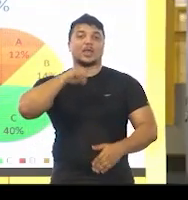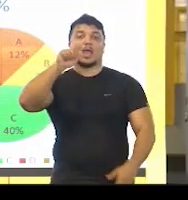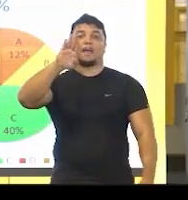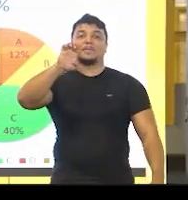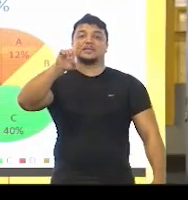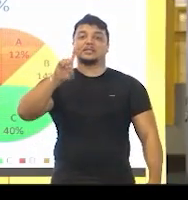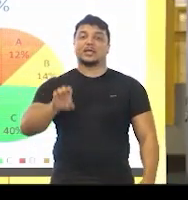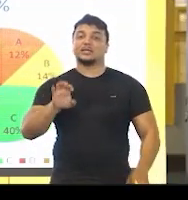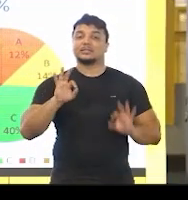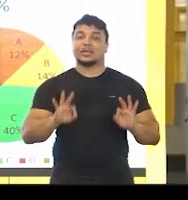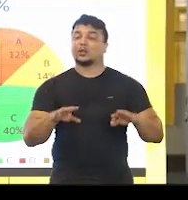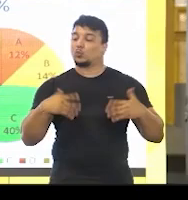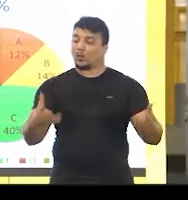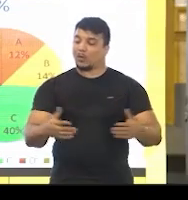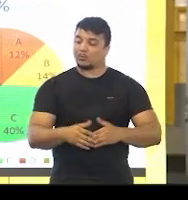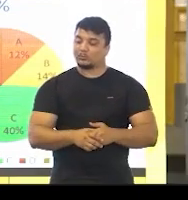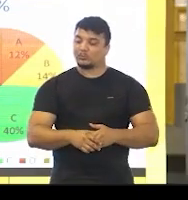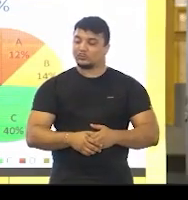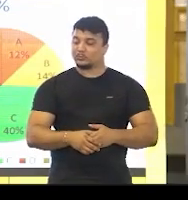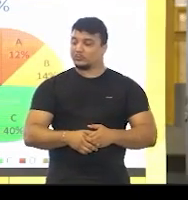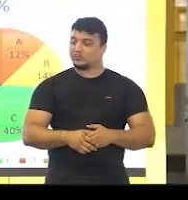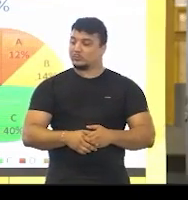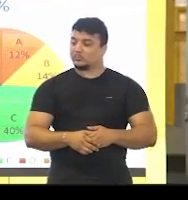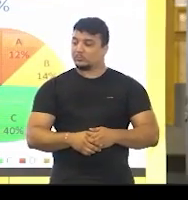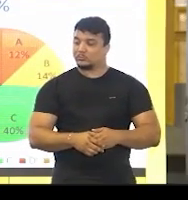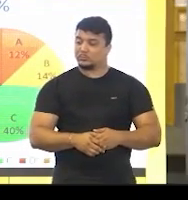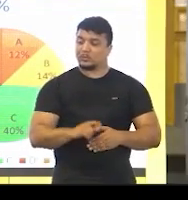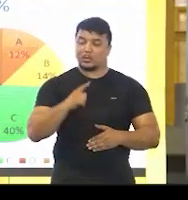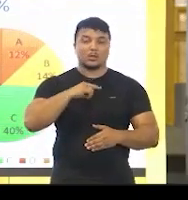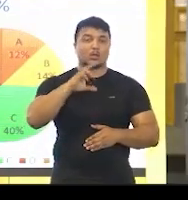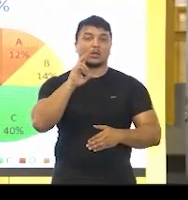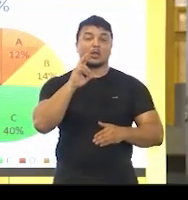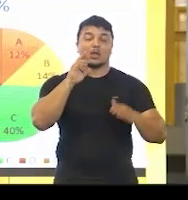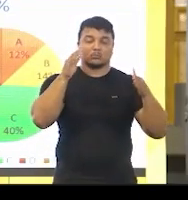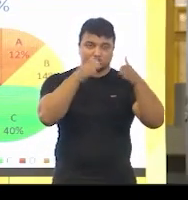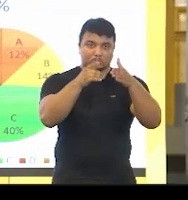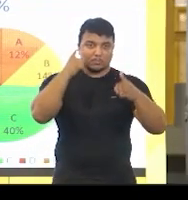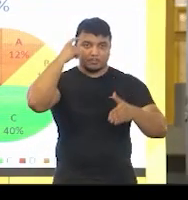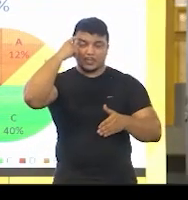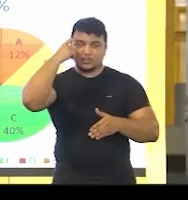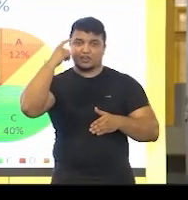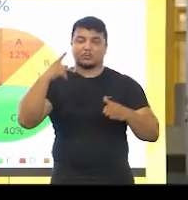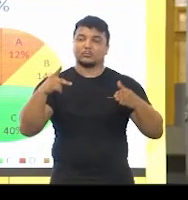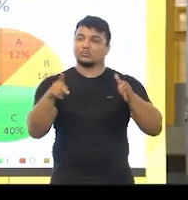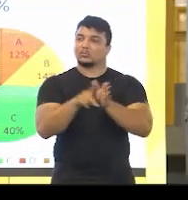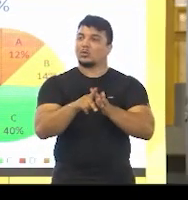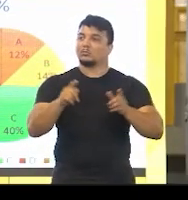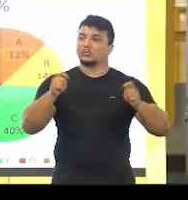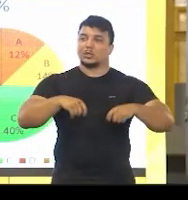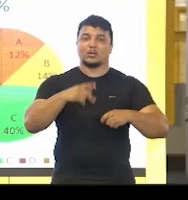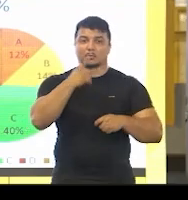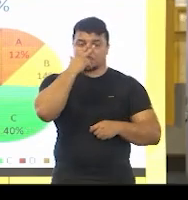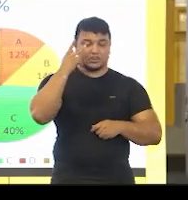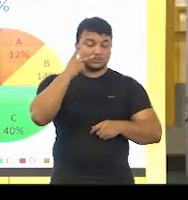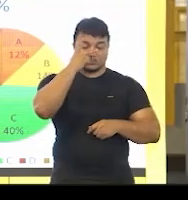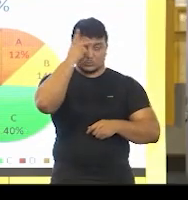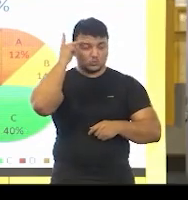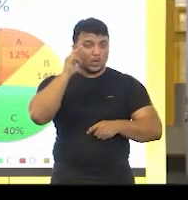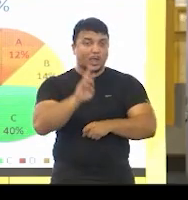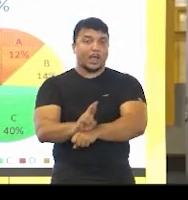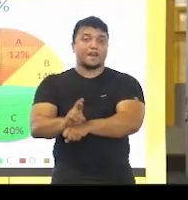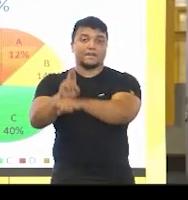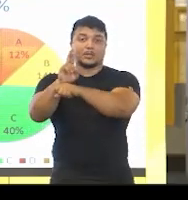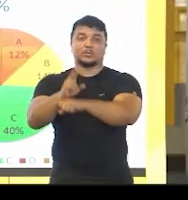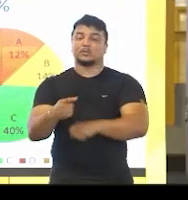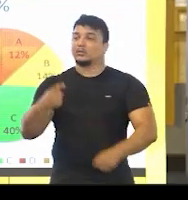qual é a única alternativa que aponta uma corrente de pensamento em que os representantes